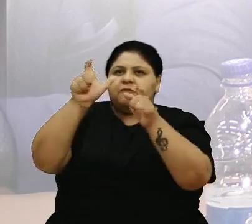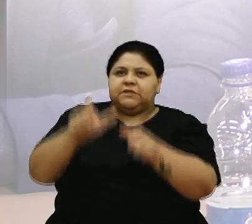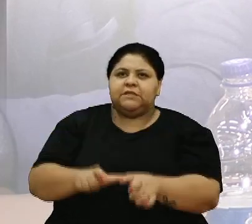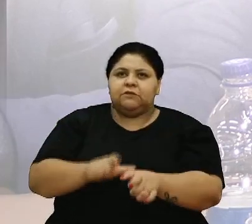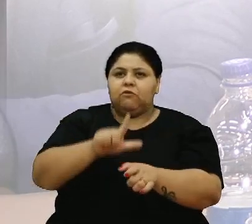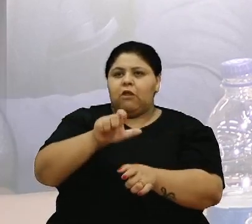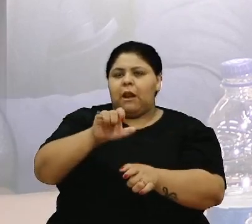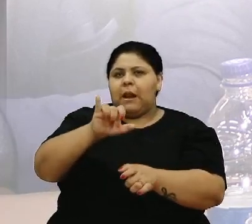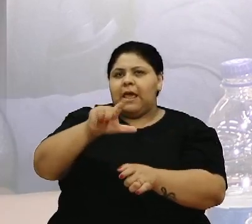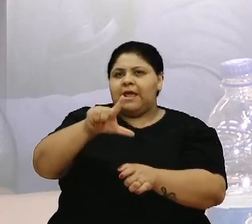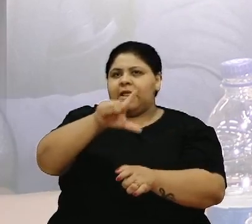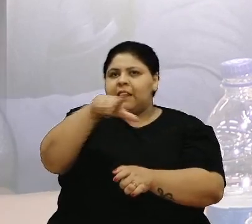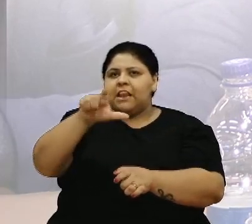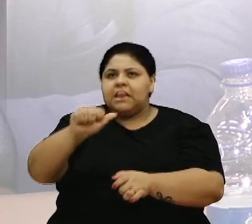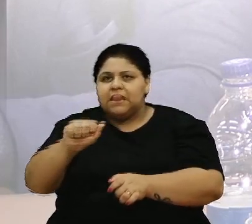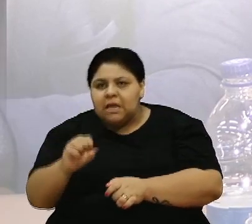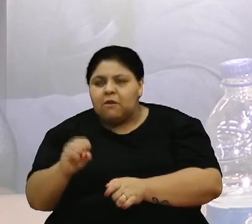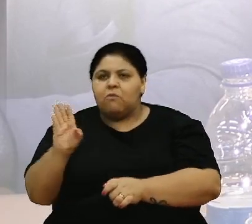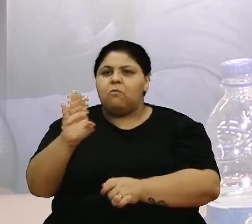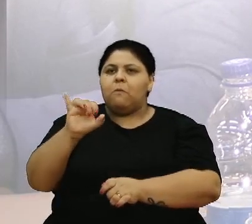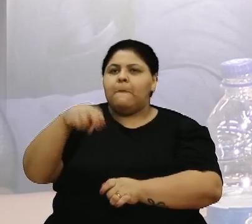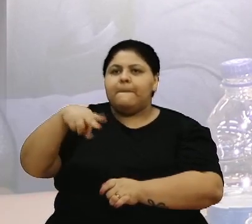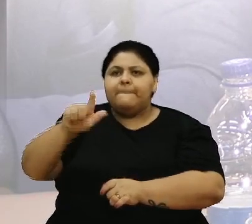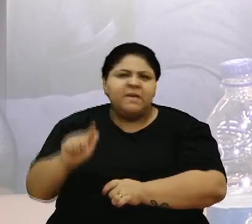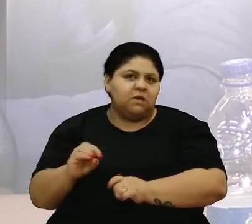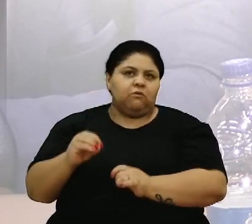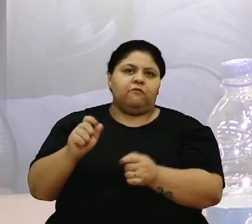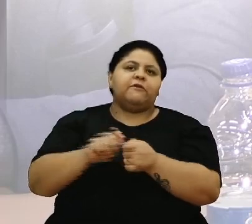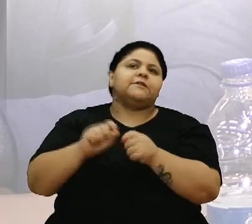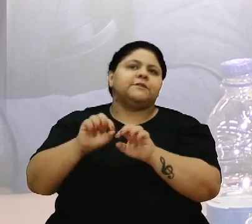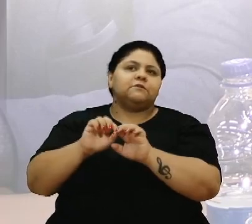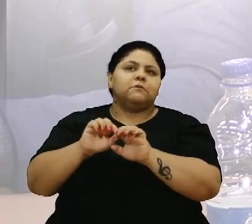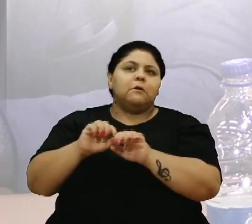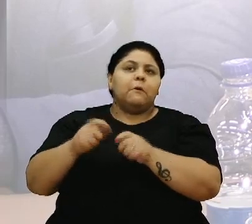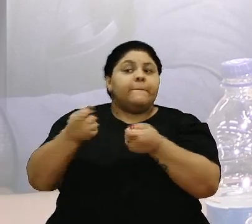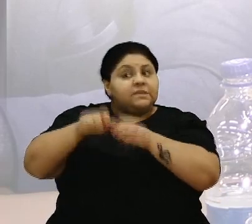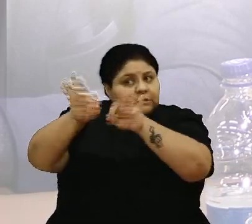parar, né, que a gente destine tudo para um lugar só. Agora, vereador,